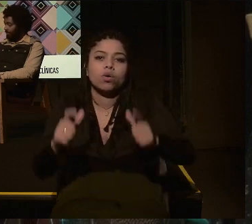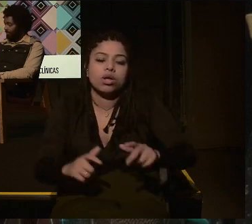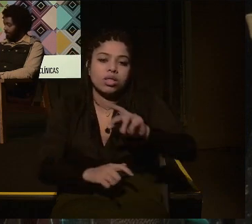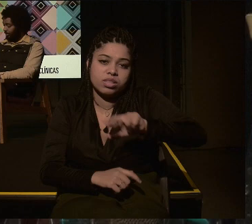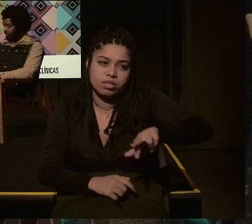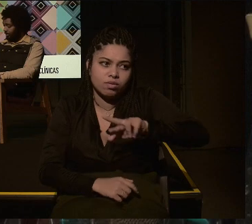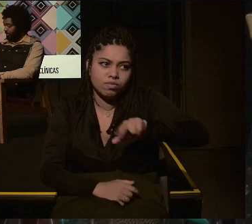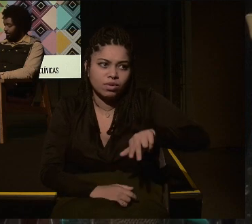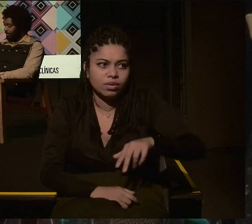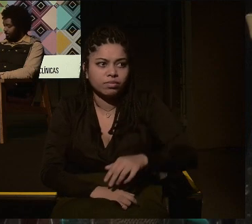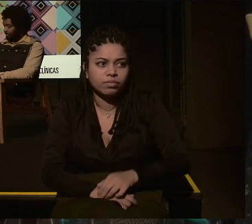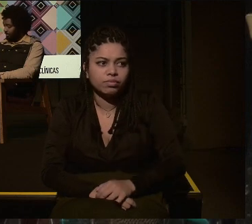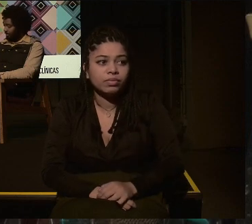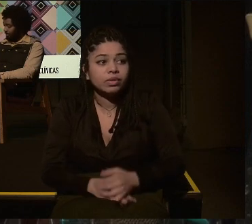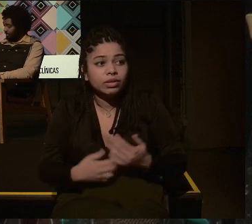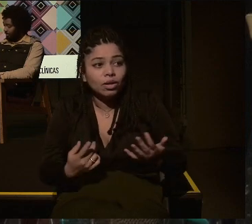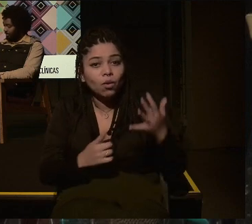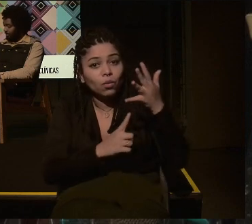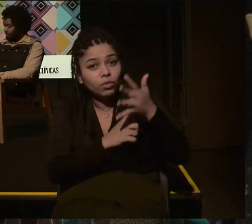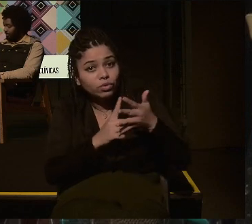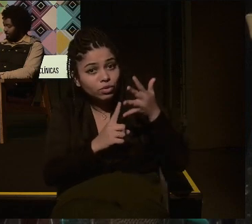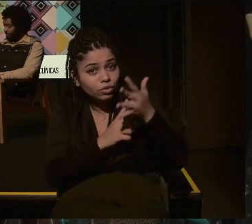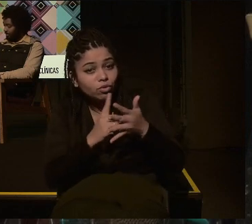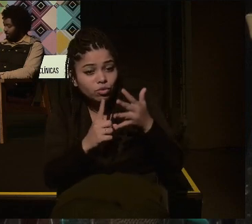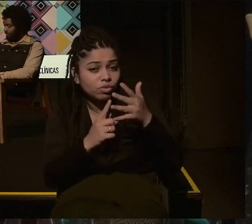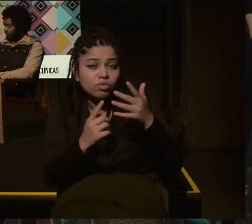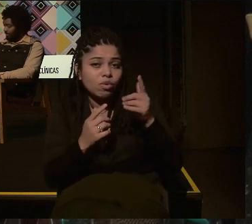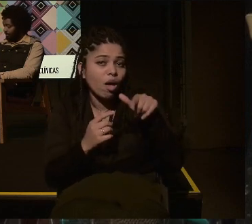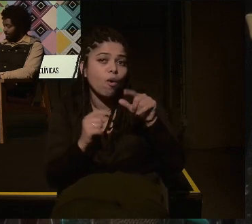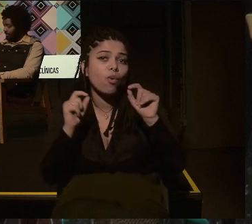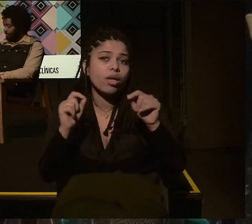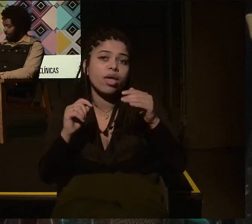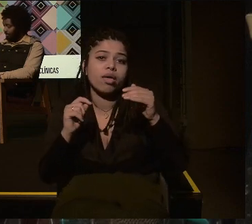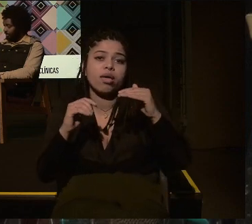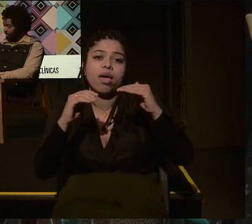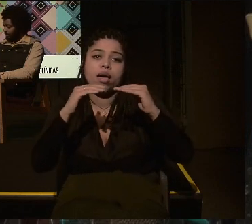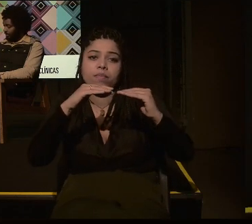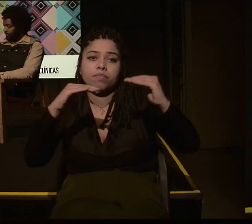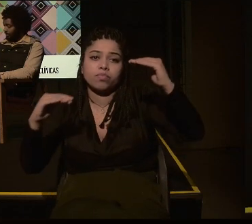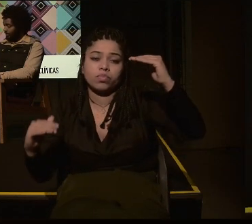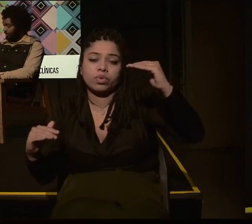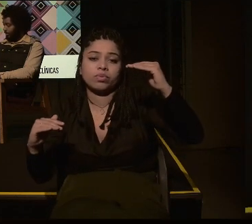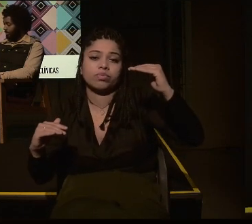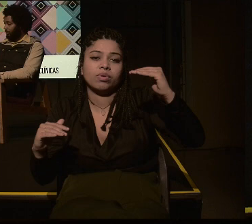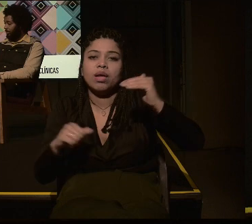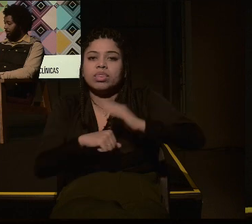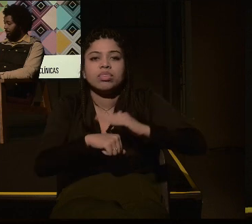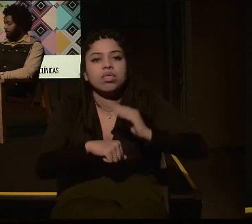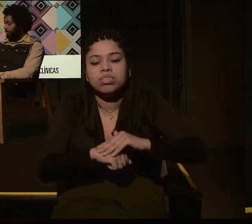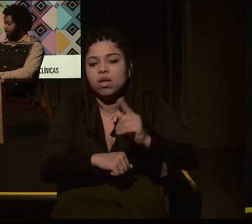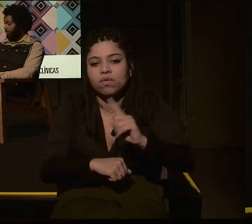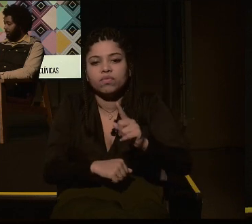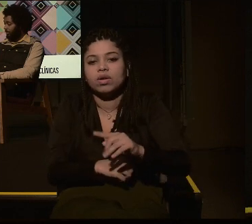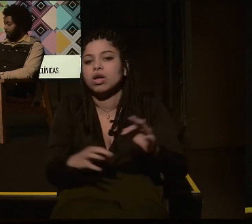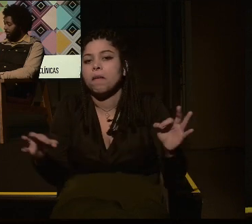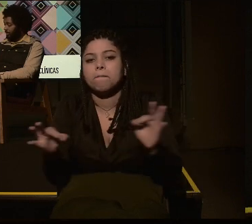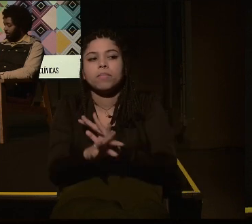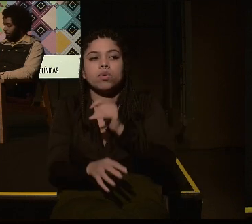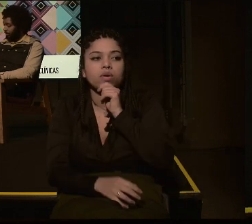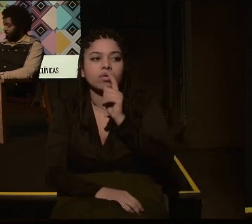Mais uma vez, a ideia dos escuros como um lugar inferior, um lugar não concluído, não feito, não